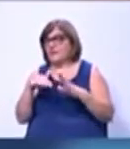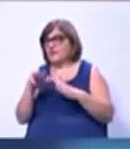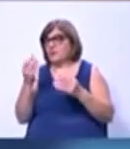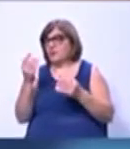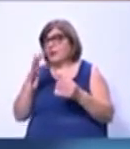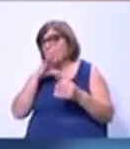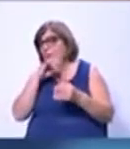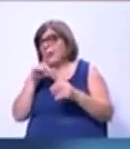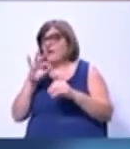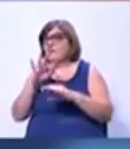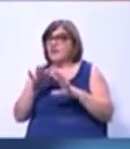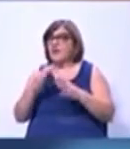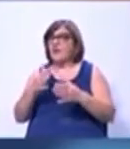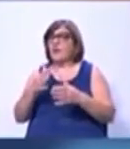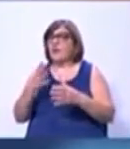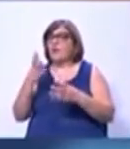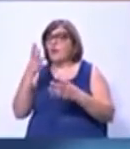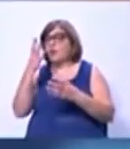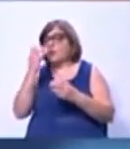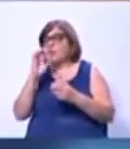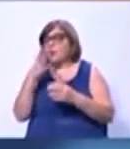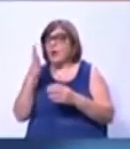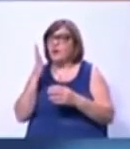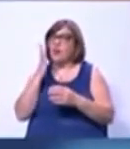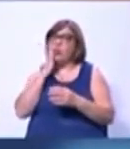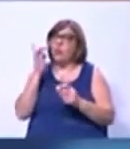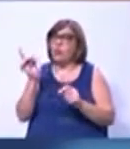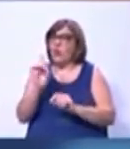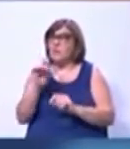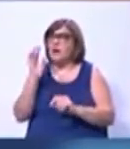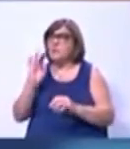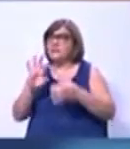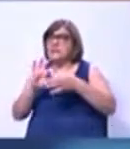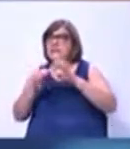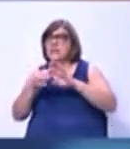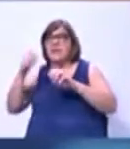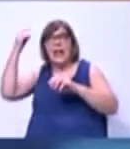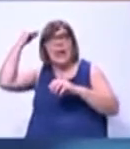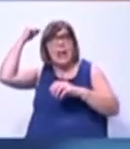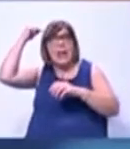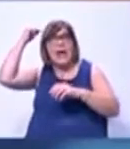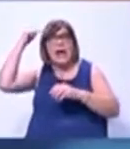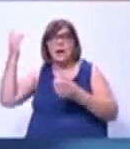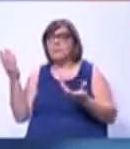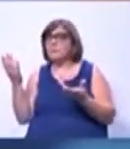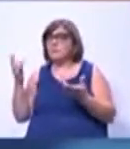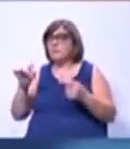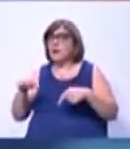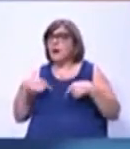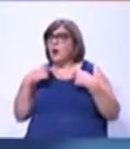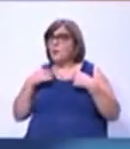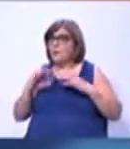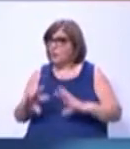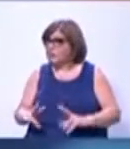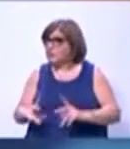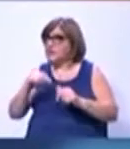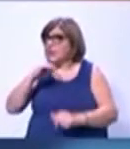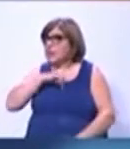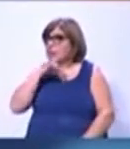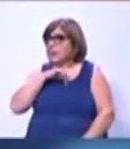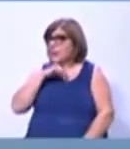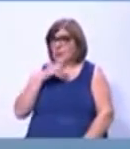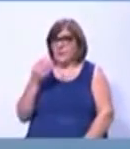não dormem, mas também há muito pouco a fazer porque isto depende de ligações neurológicas, não é? Da sua própria evolução interna.